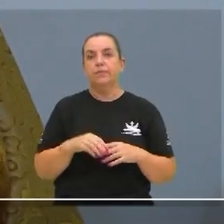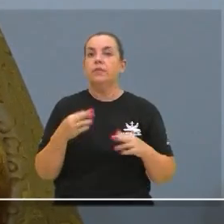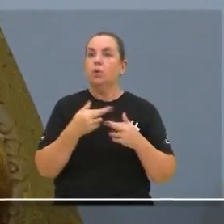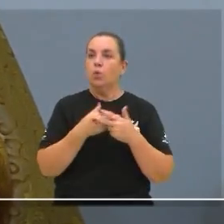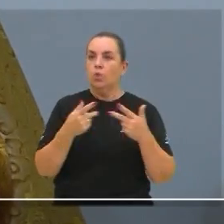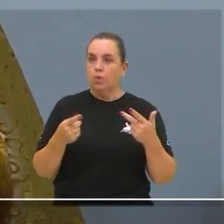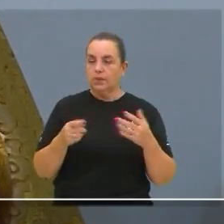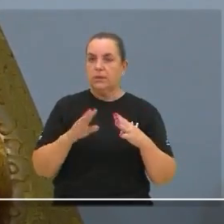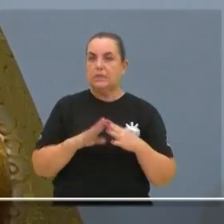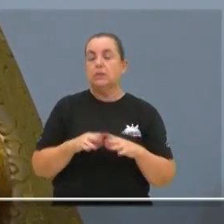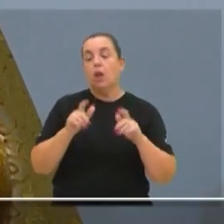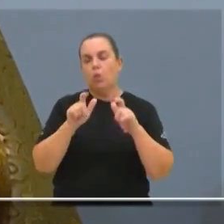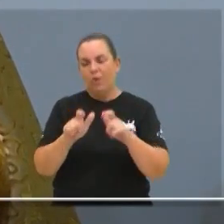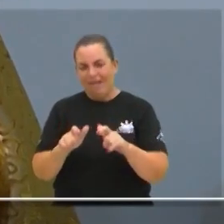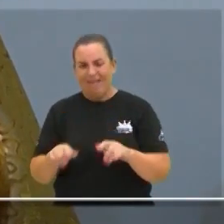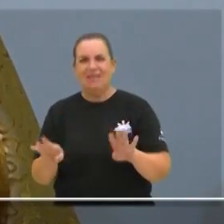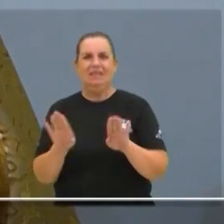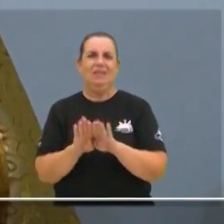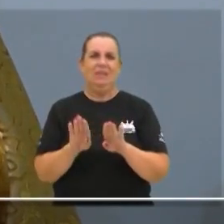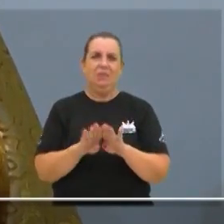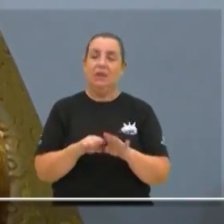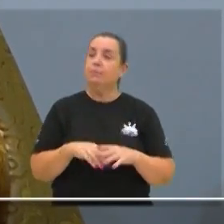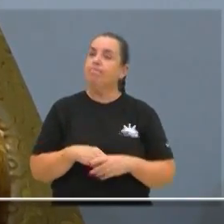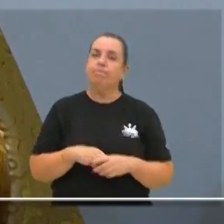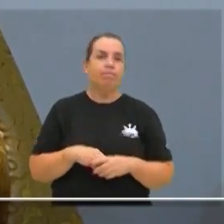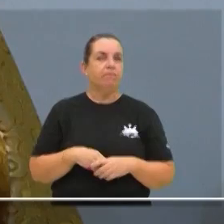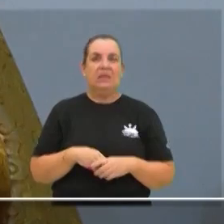situações, lugares,